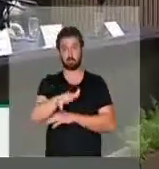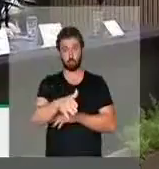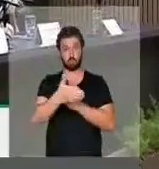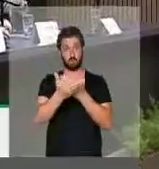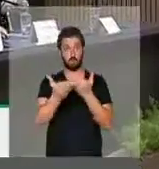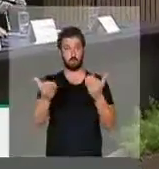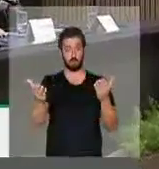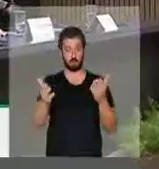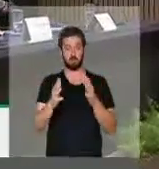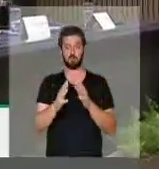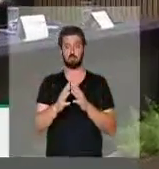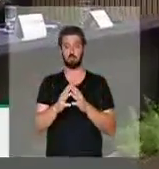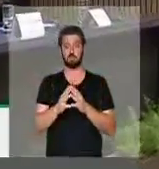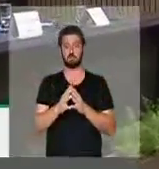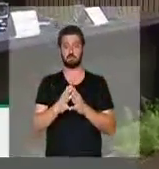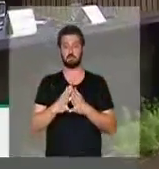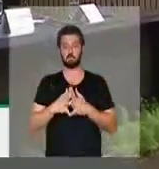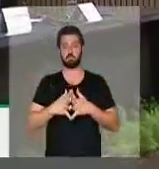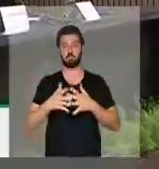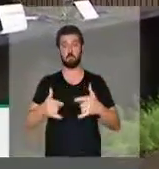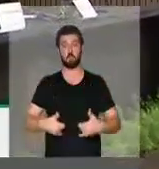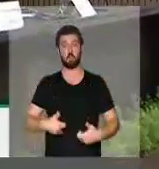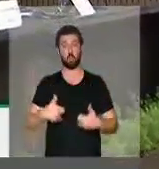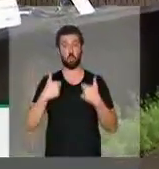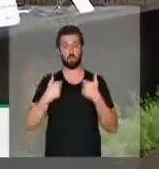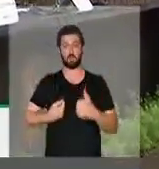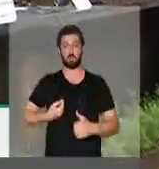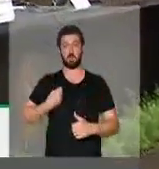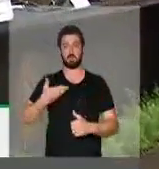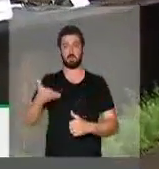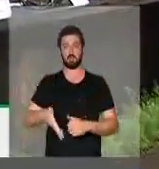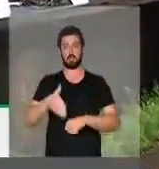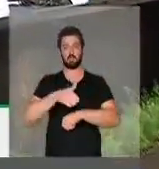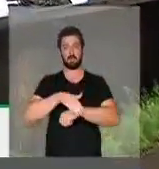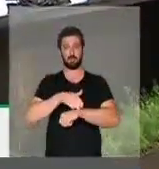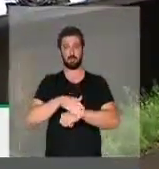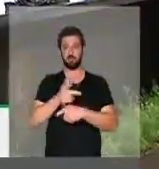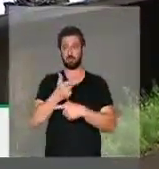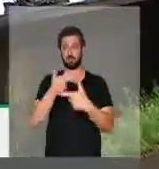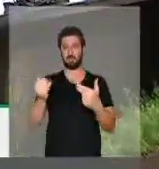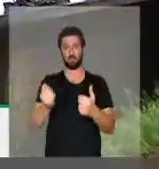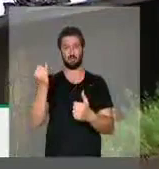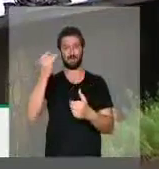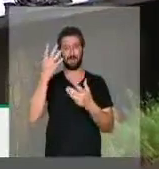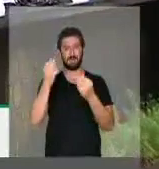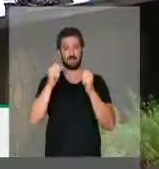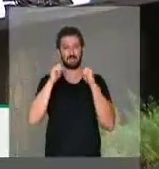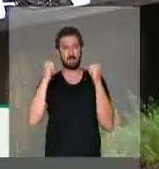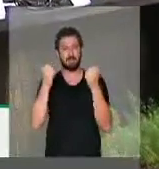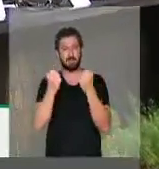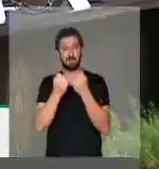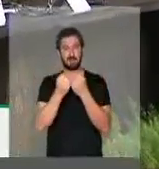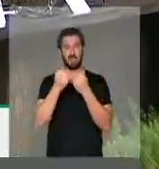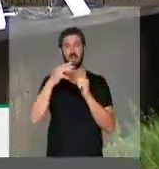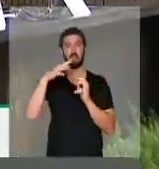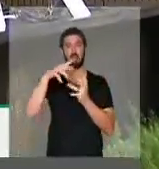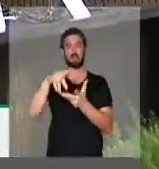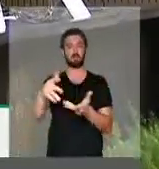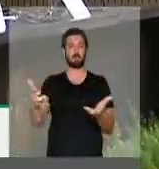Boa tarde a todos. É uma honra enorme poder estar nesse momento num evento tão importante, nesse